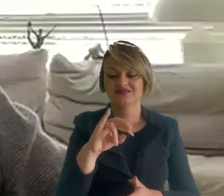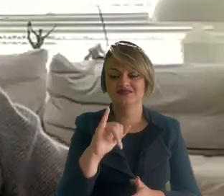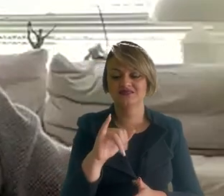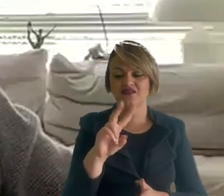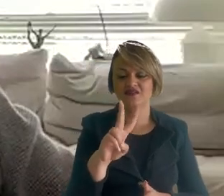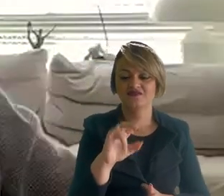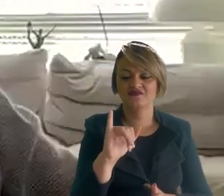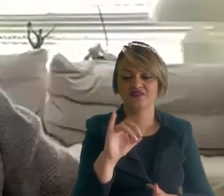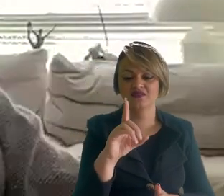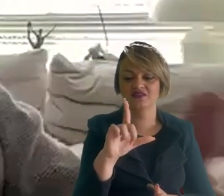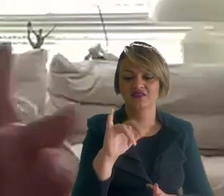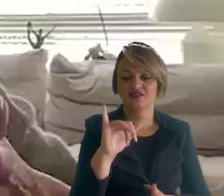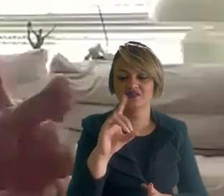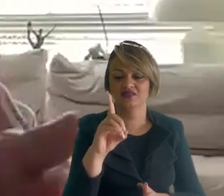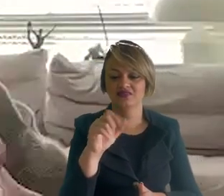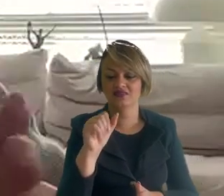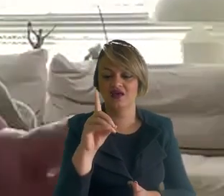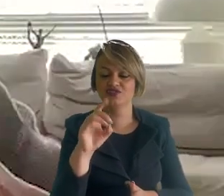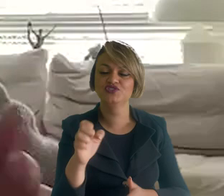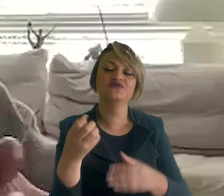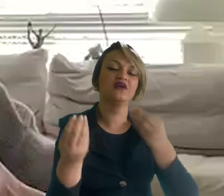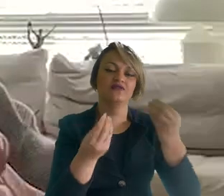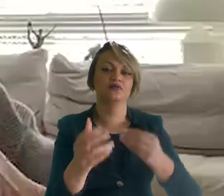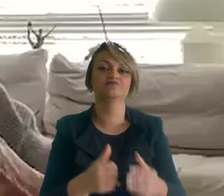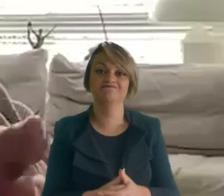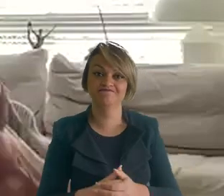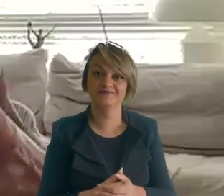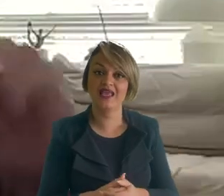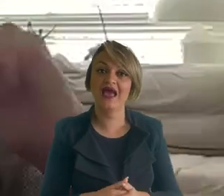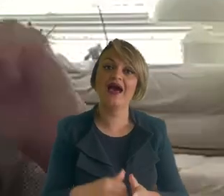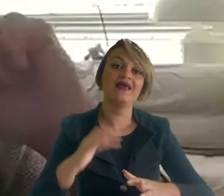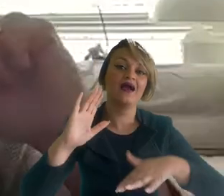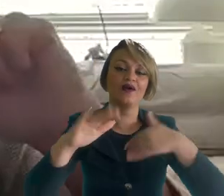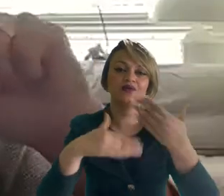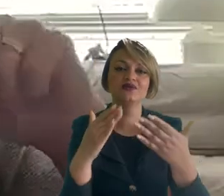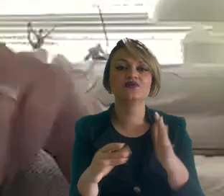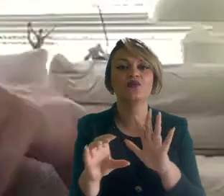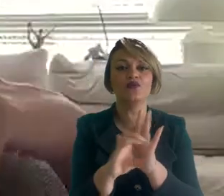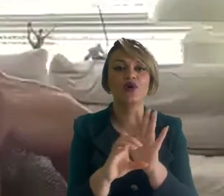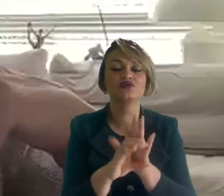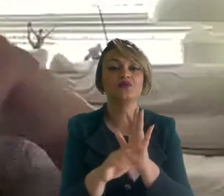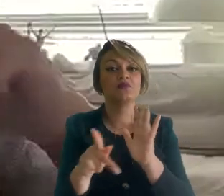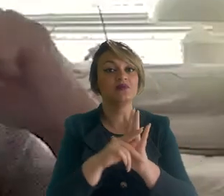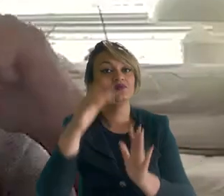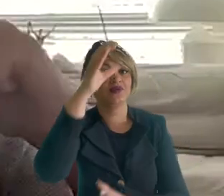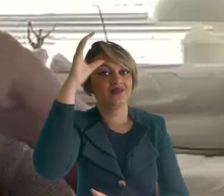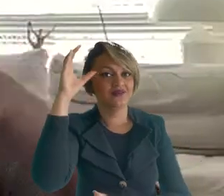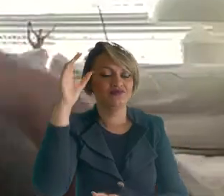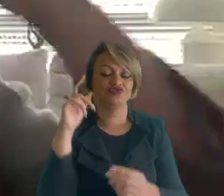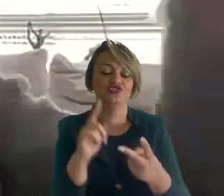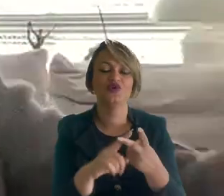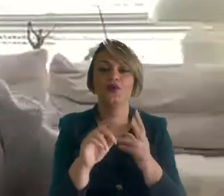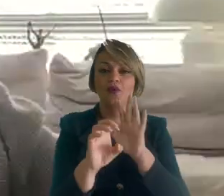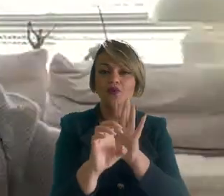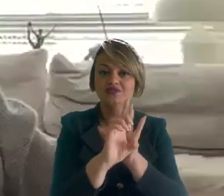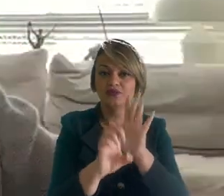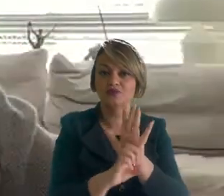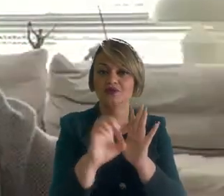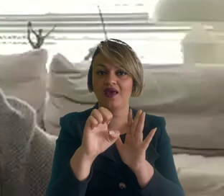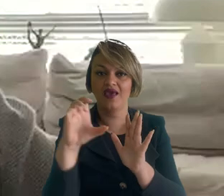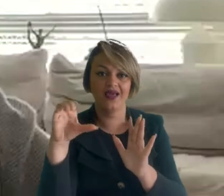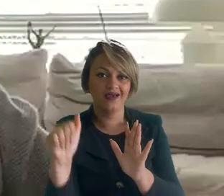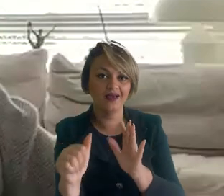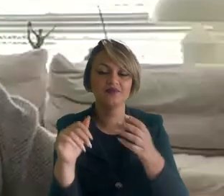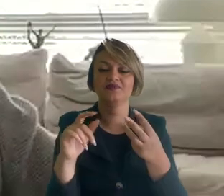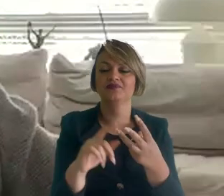o que que aconteceu então entrementes no meio do caminho surgiu o Código do Consumidor Estatuto da Criança e do Adolescente a lei de